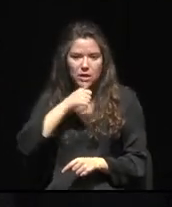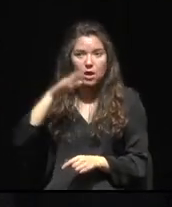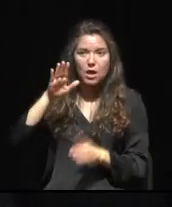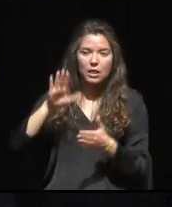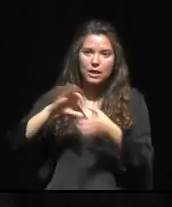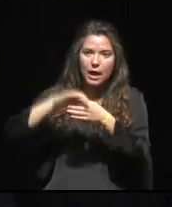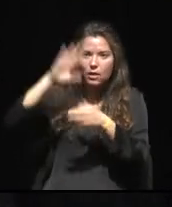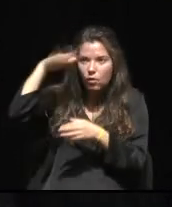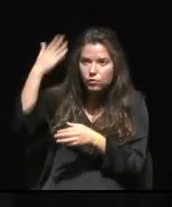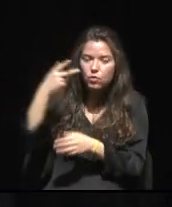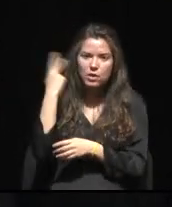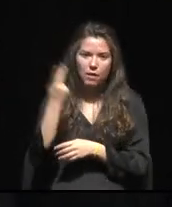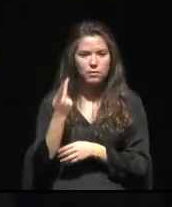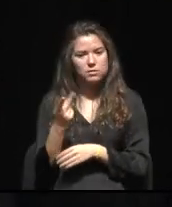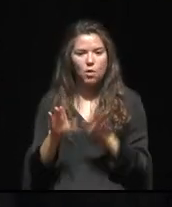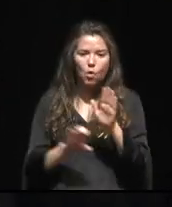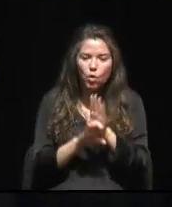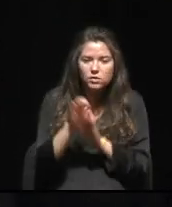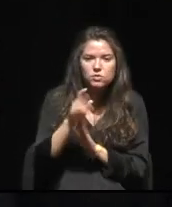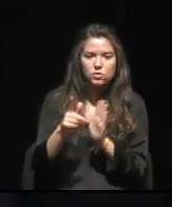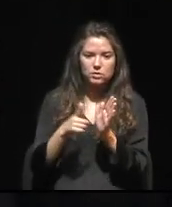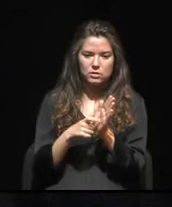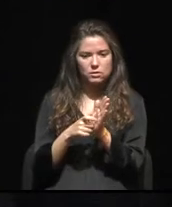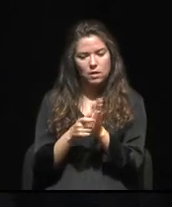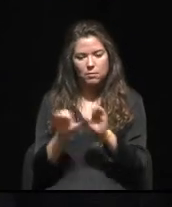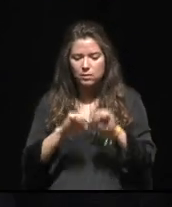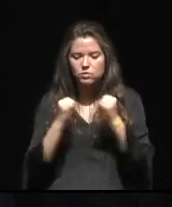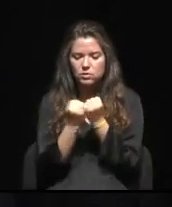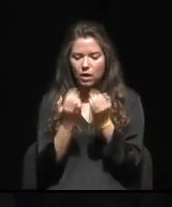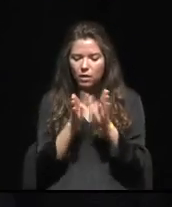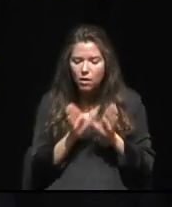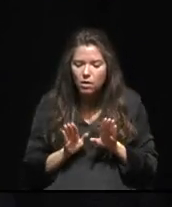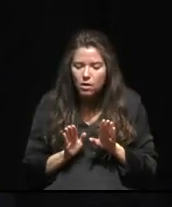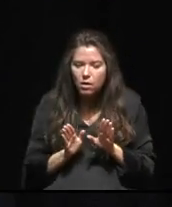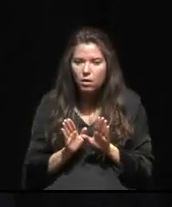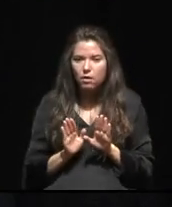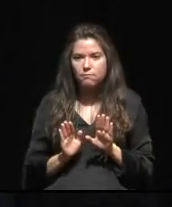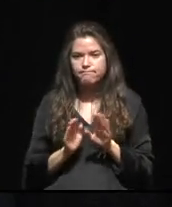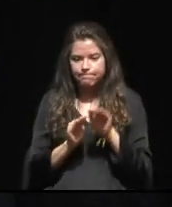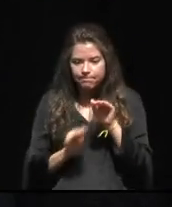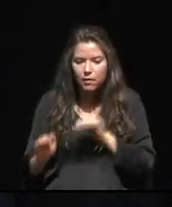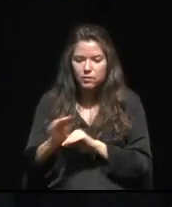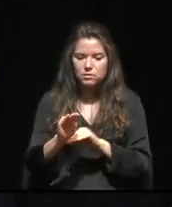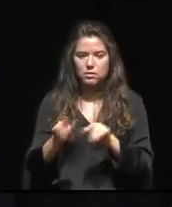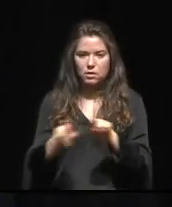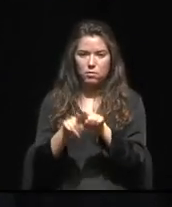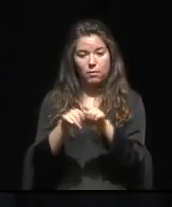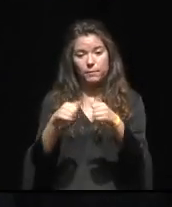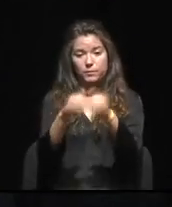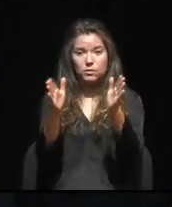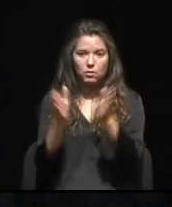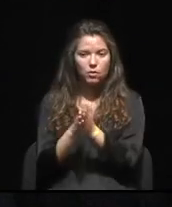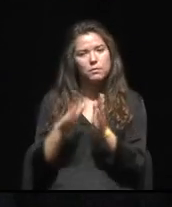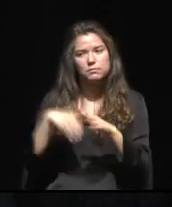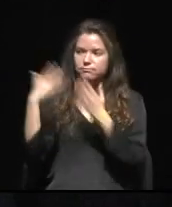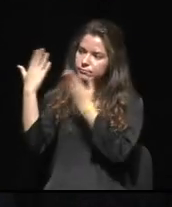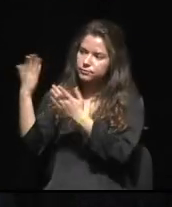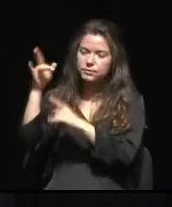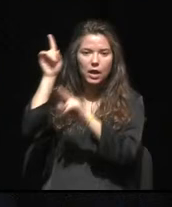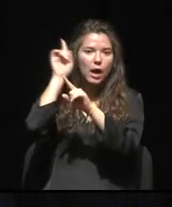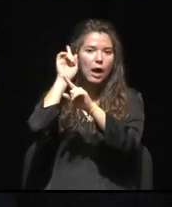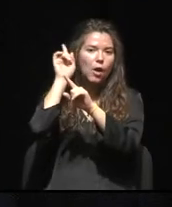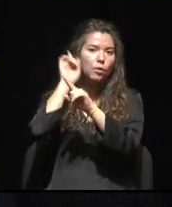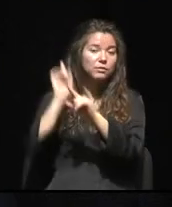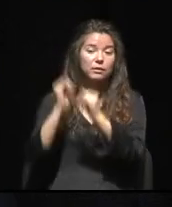vida são condições essenciais para o avanço da sociedade como um todo mas nesta saudação ao Dia Internacional da